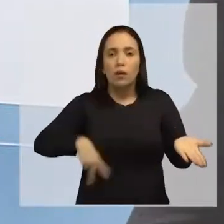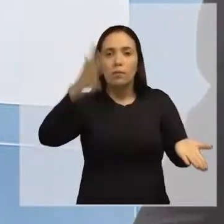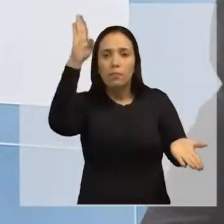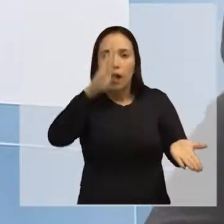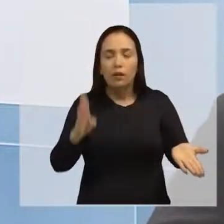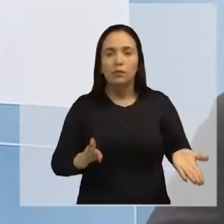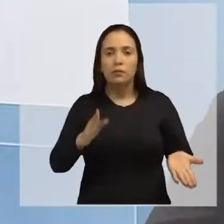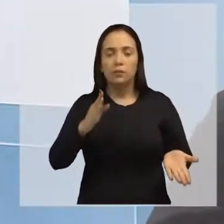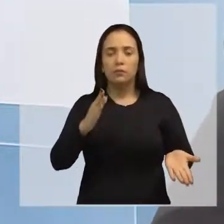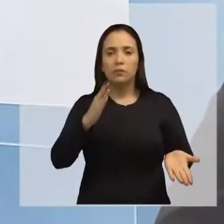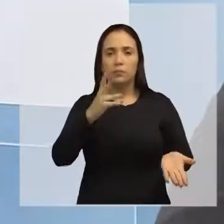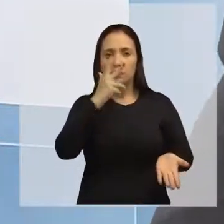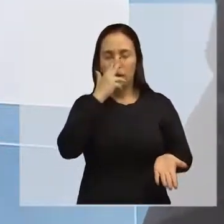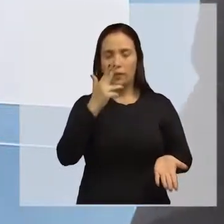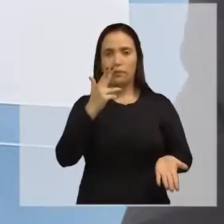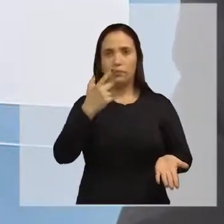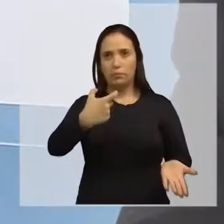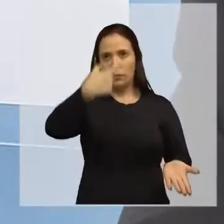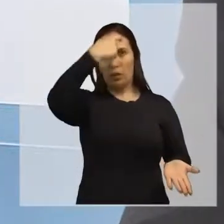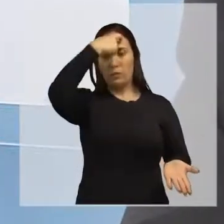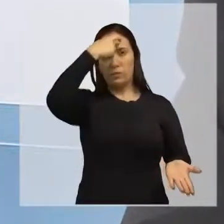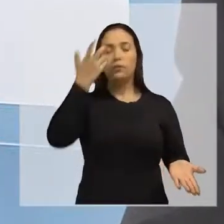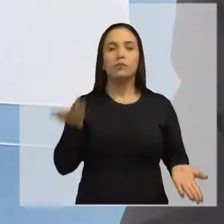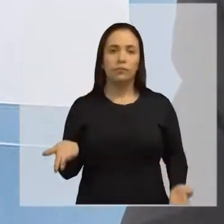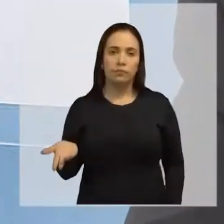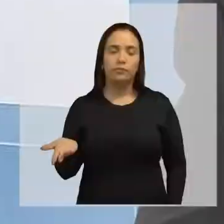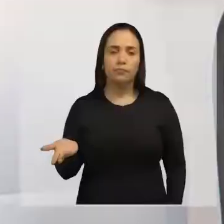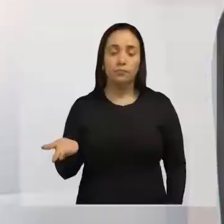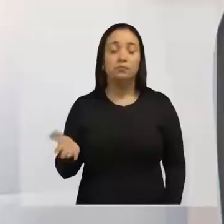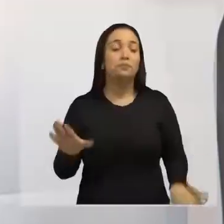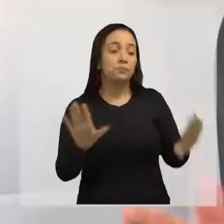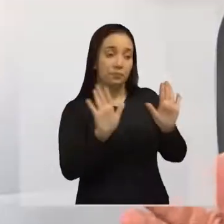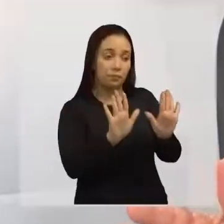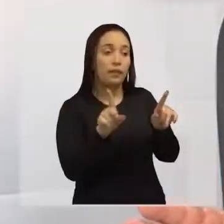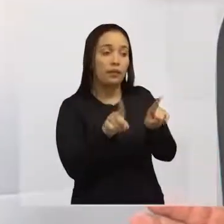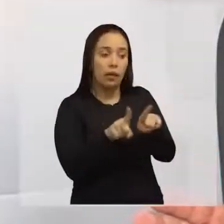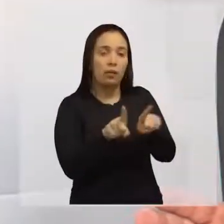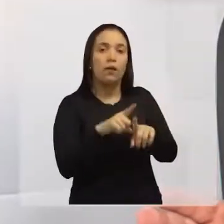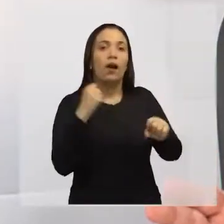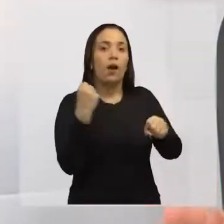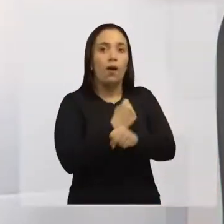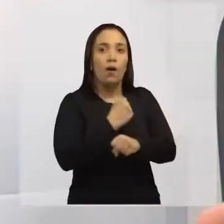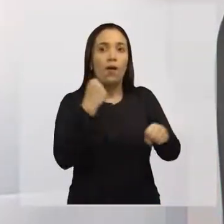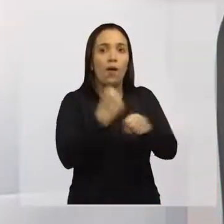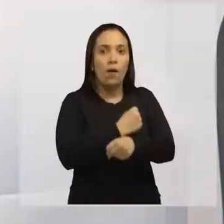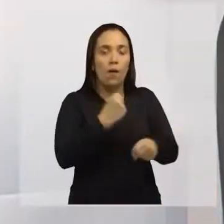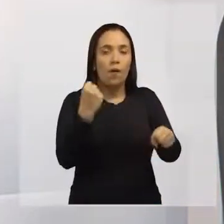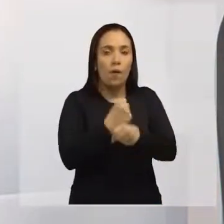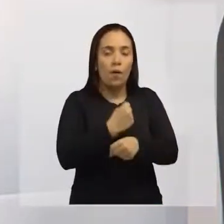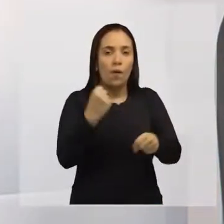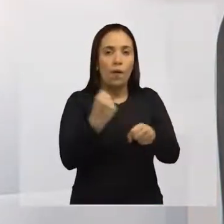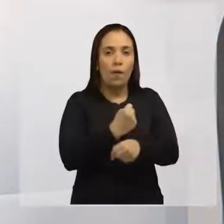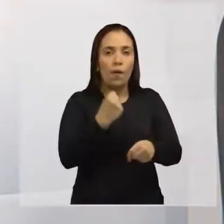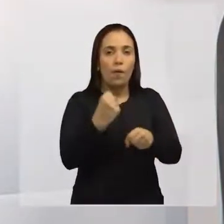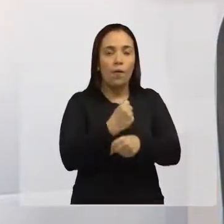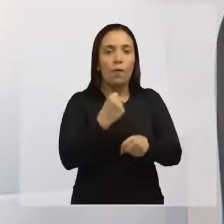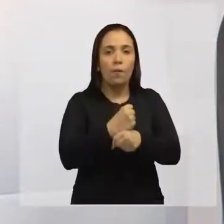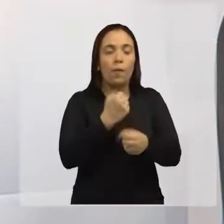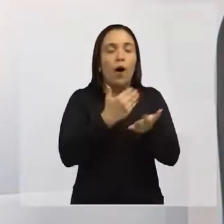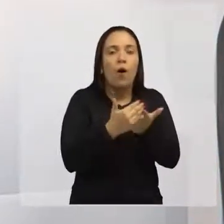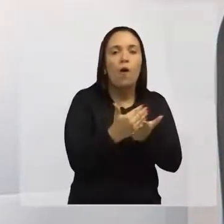os pés no chão, Luiz, e reconstruí-lo. E fora um detalhe, as obras que deveriam ter sido